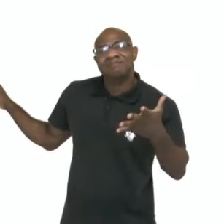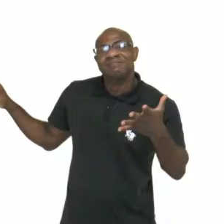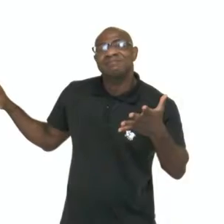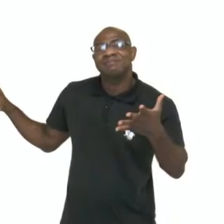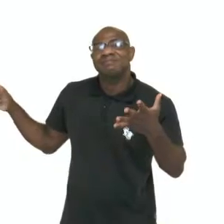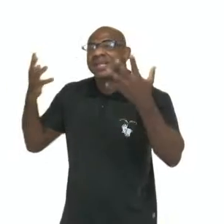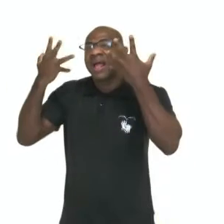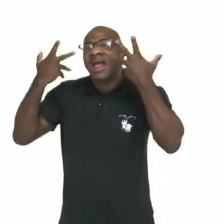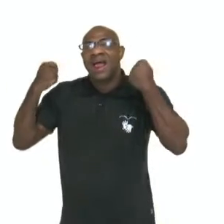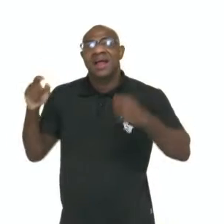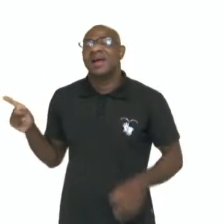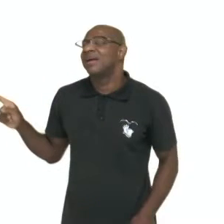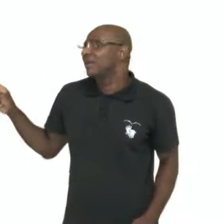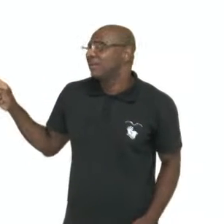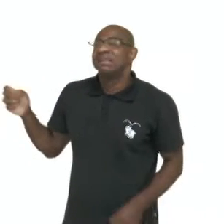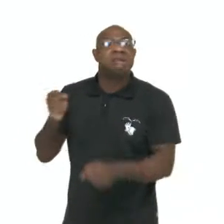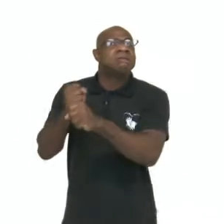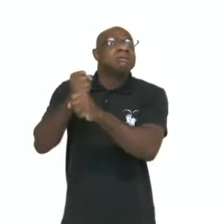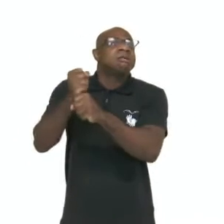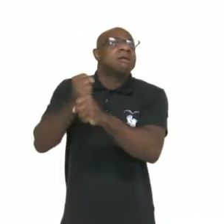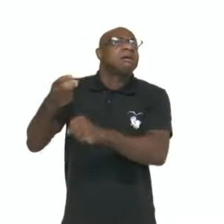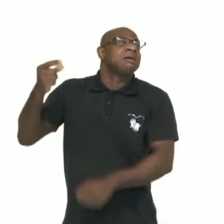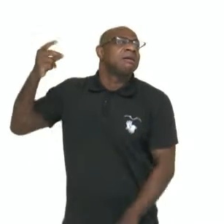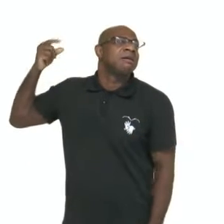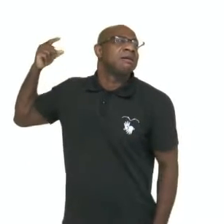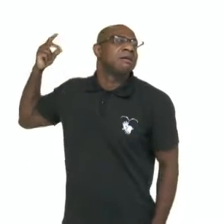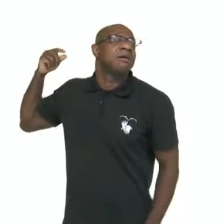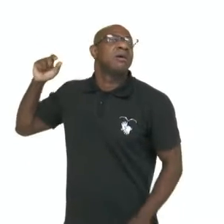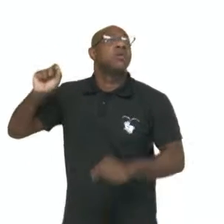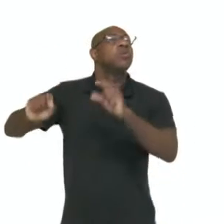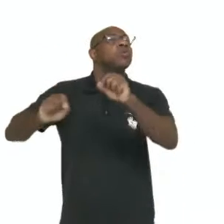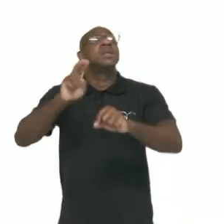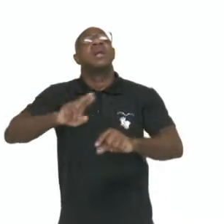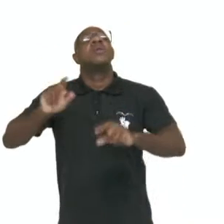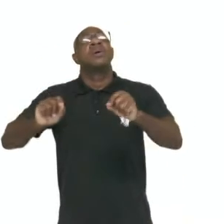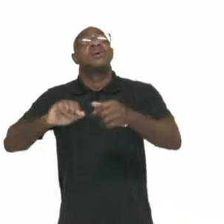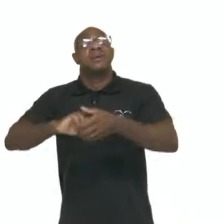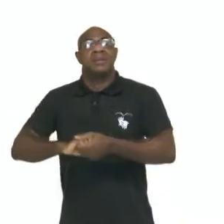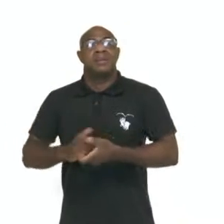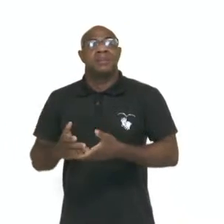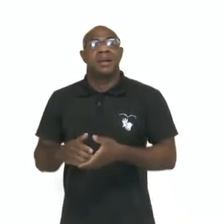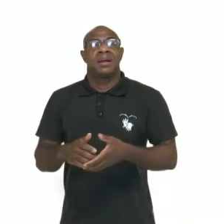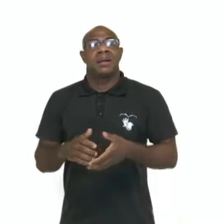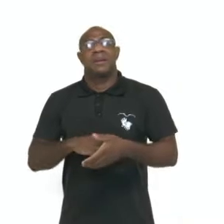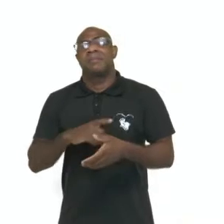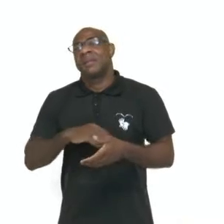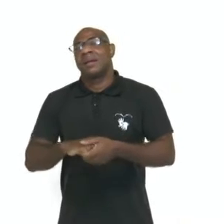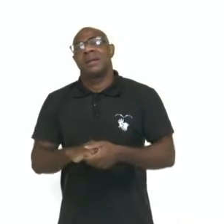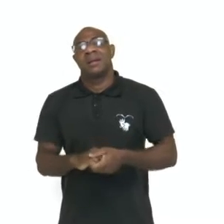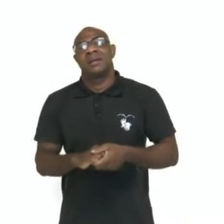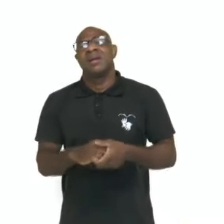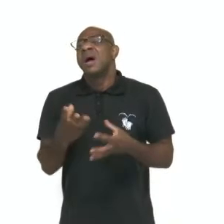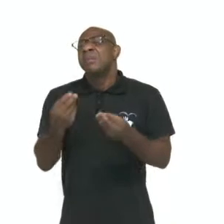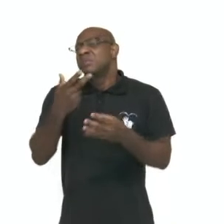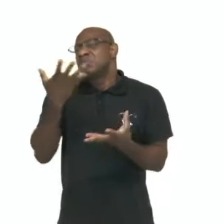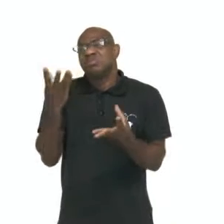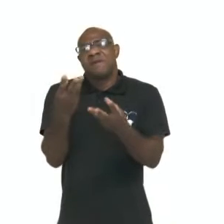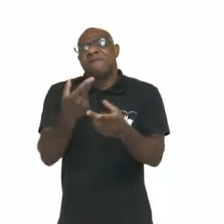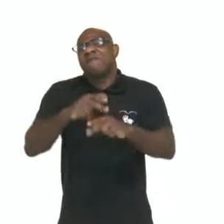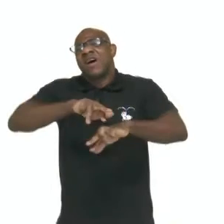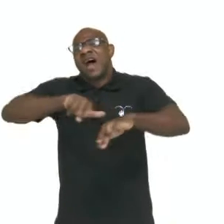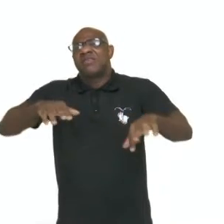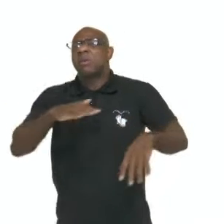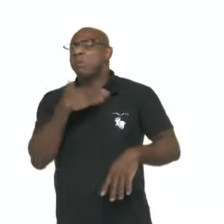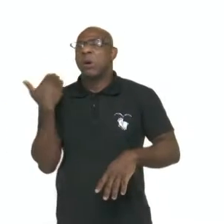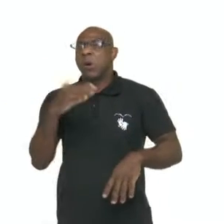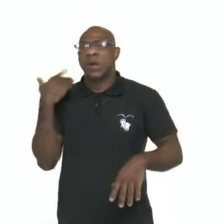o marfim durante os séculos passados, aí, né, a partir do século XIX, ok? Então milhares delas foram mortas ao longo do tempo. E